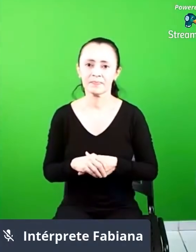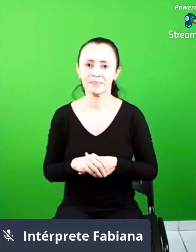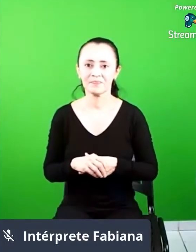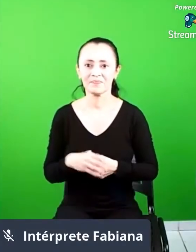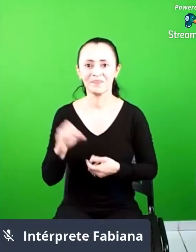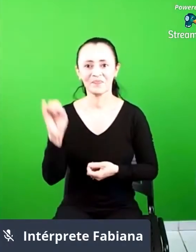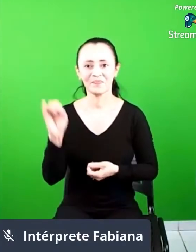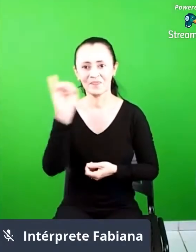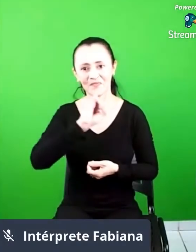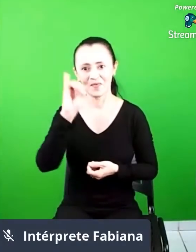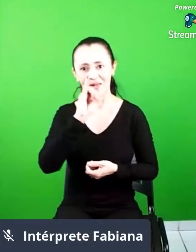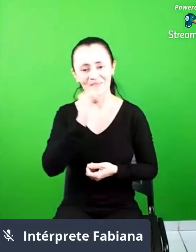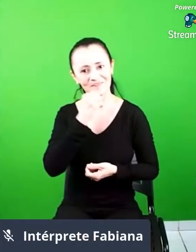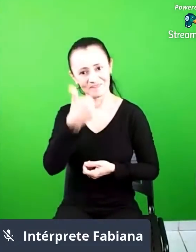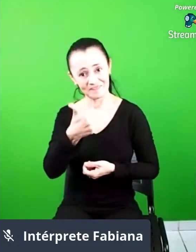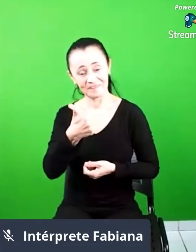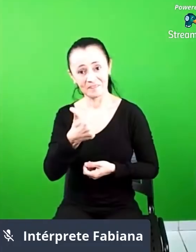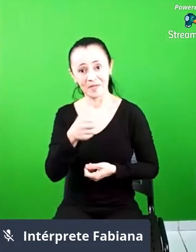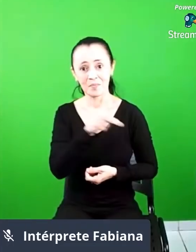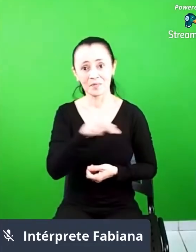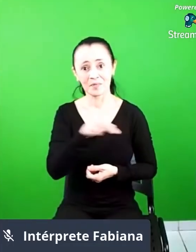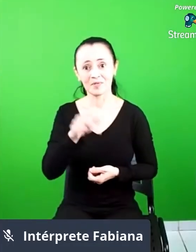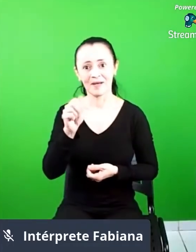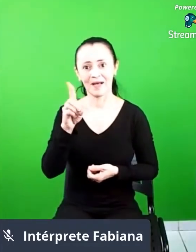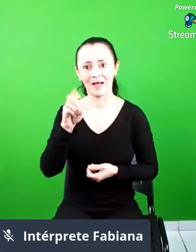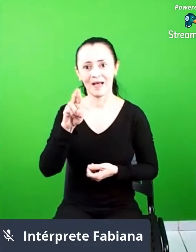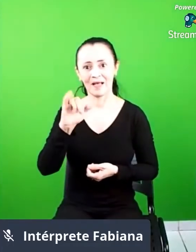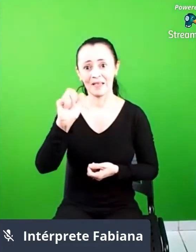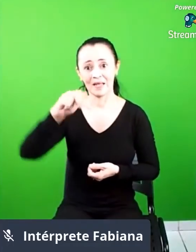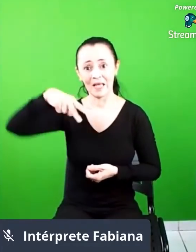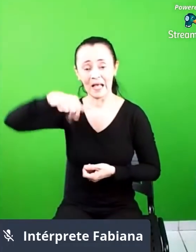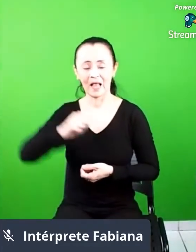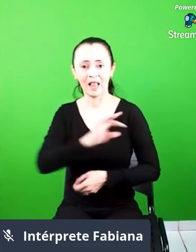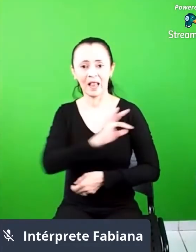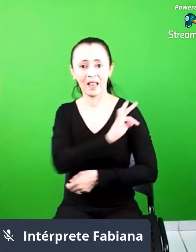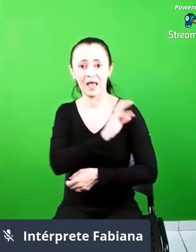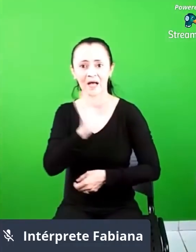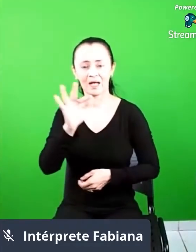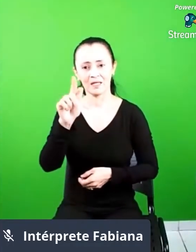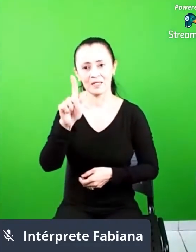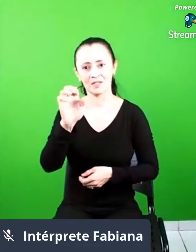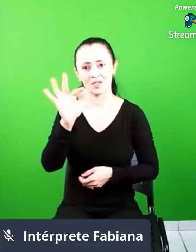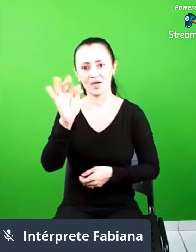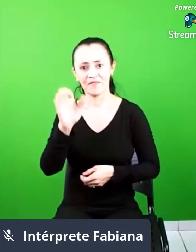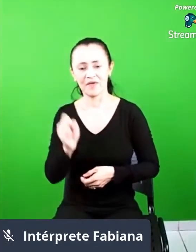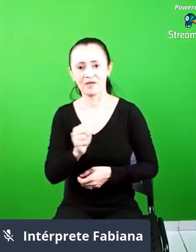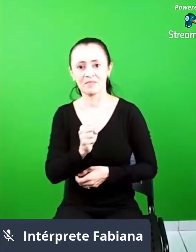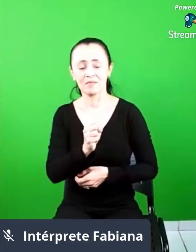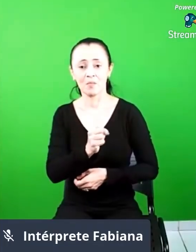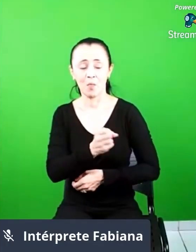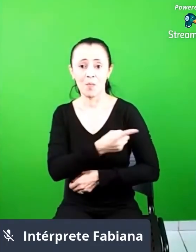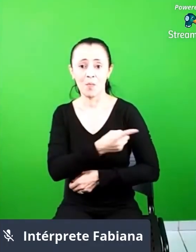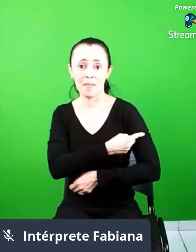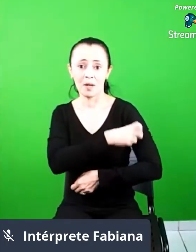Olá, tudo bem? Sou a professora Adriana Moraes, técnica da GFEM, do primeiro ao quinto ano. Quero